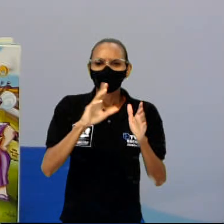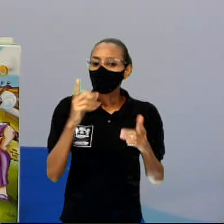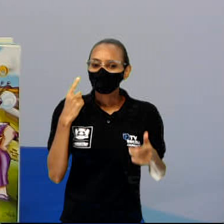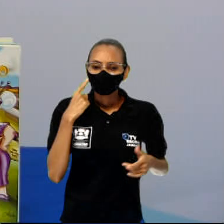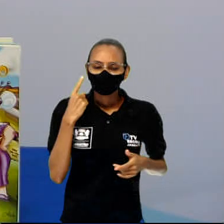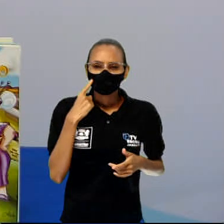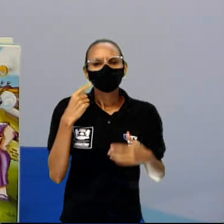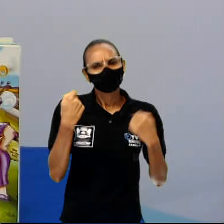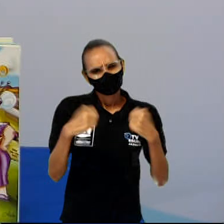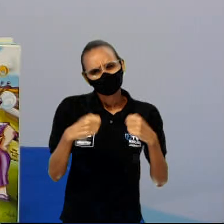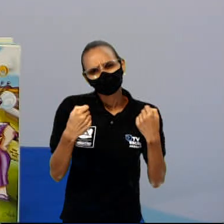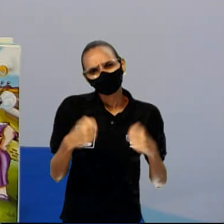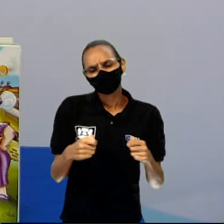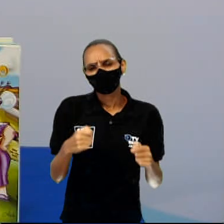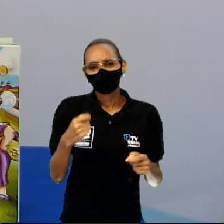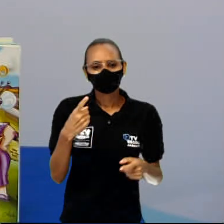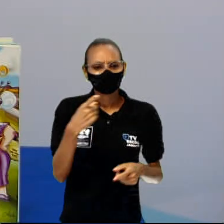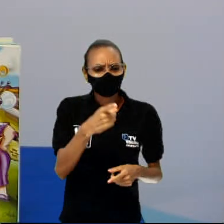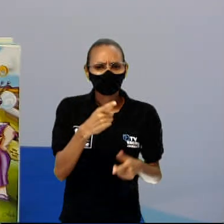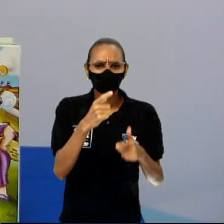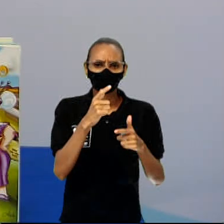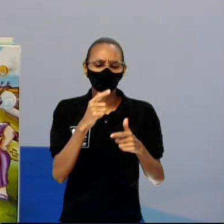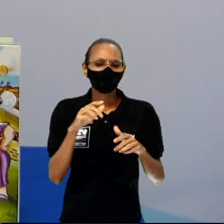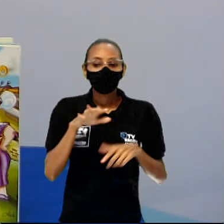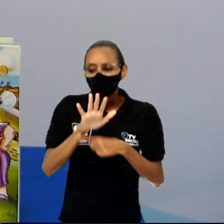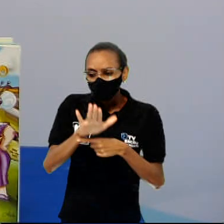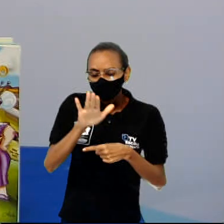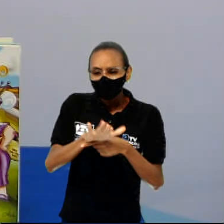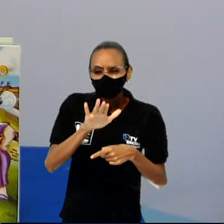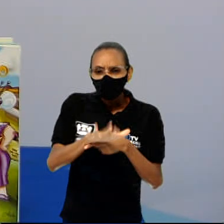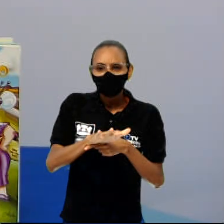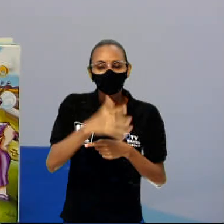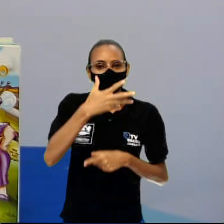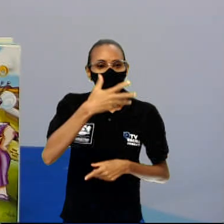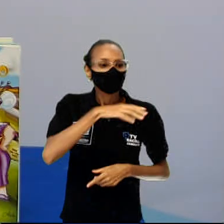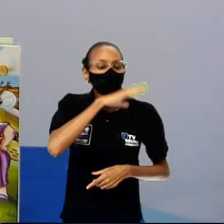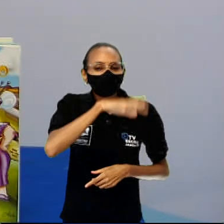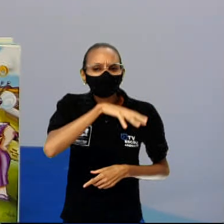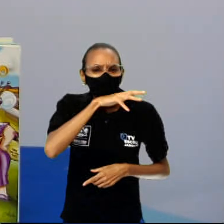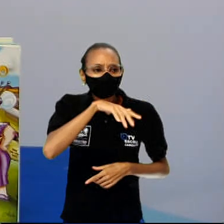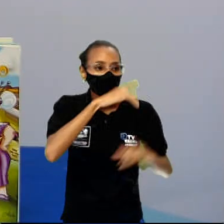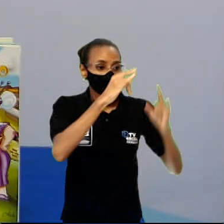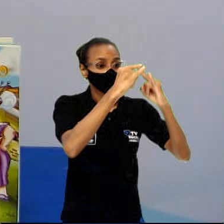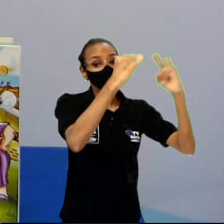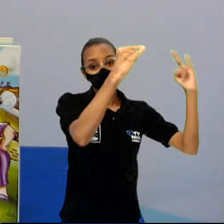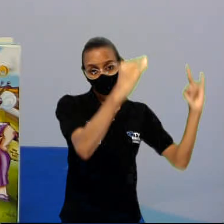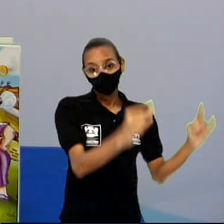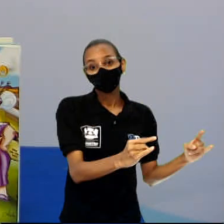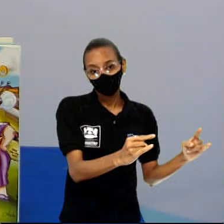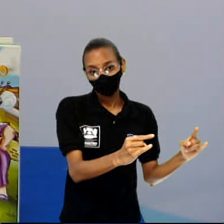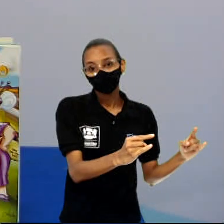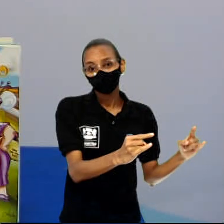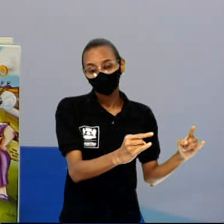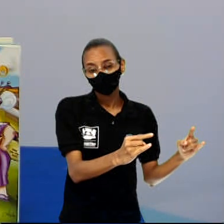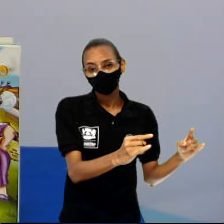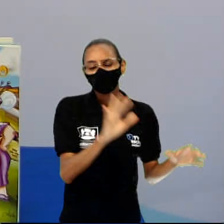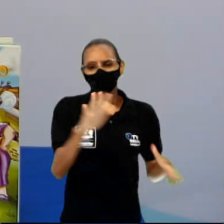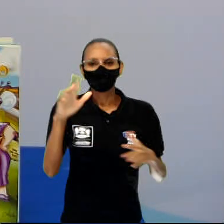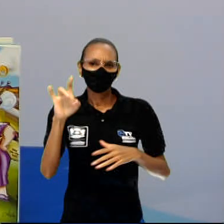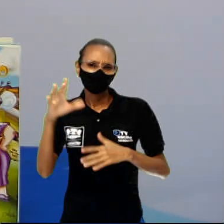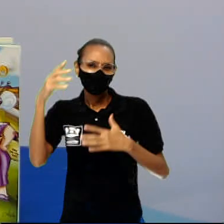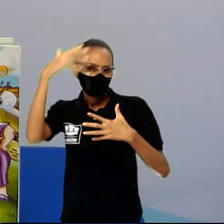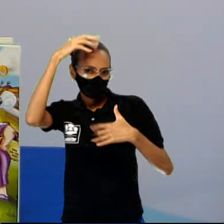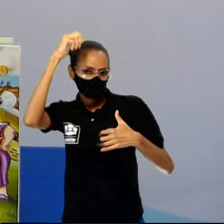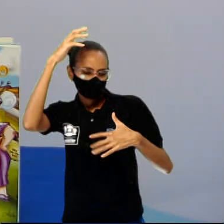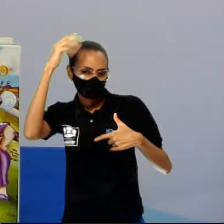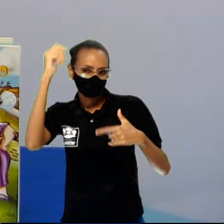que encontrar um jeito de ajudar os outros animais também, né, que estavam lá no circo. Não era só o mico e a sua mamãe, não.